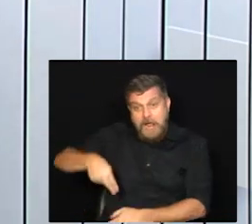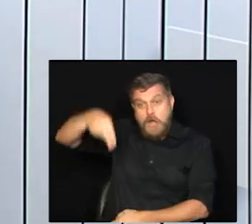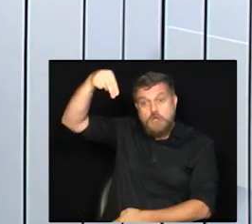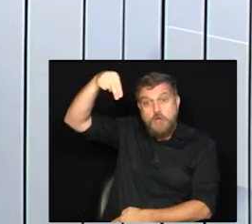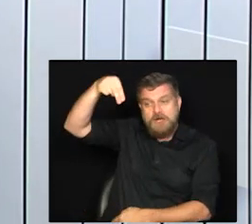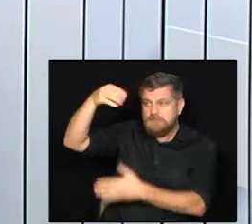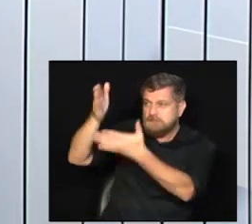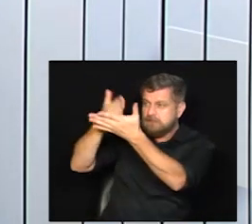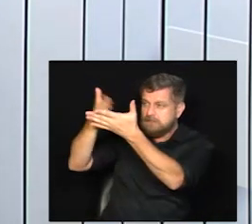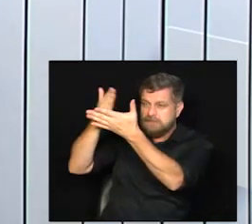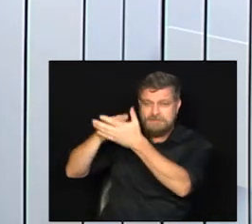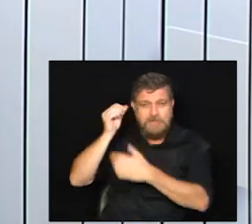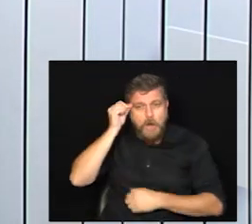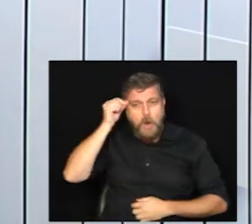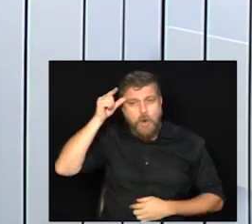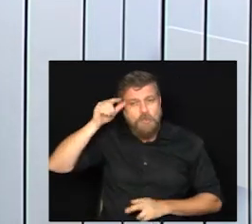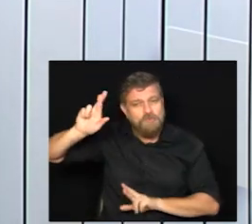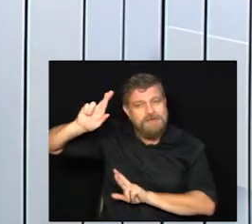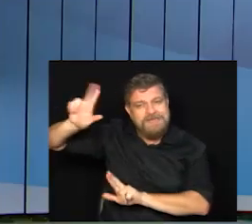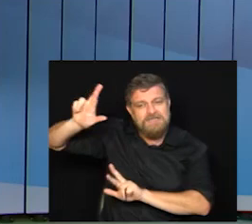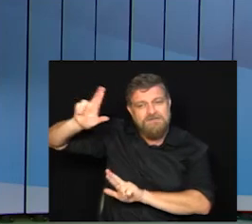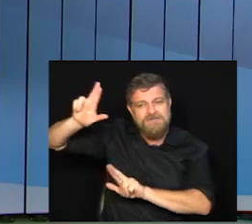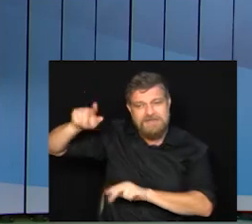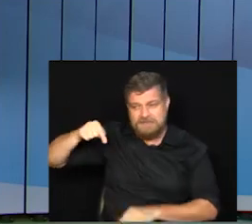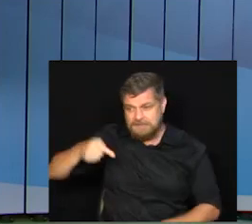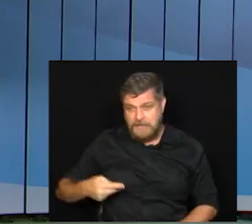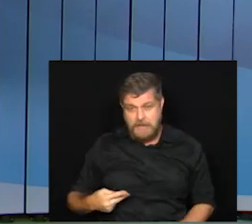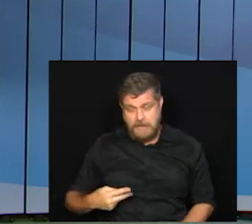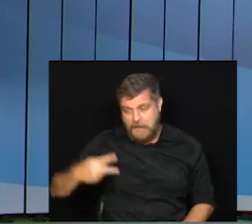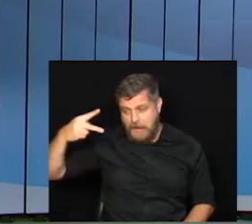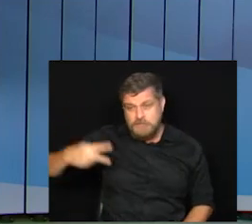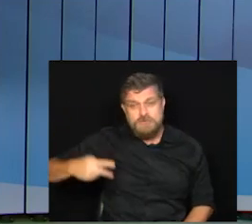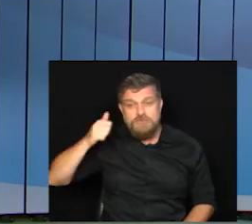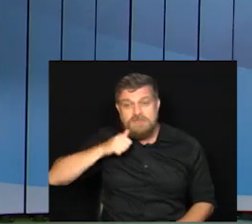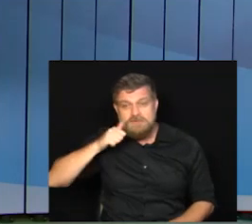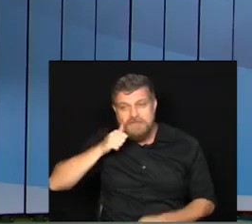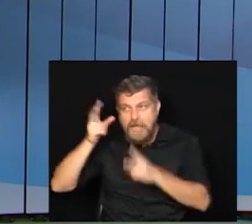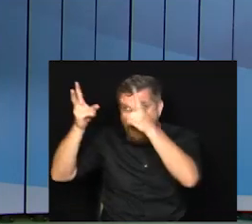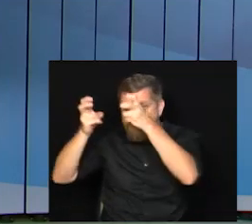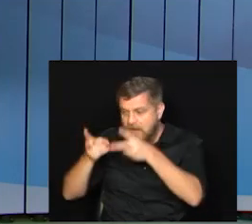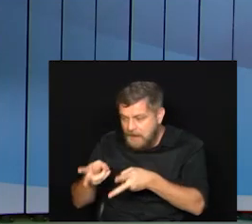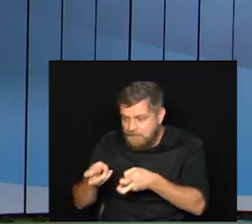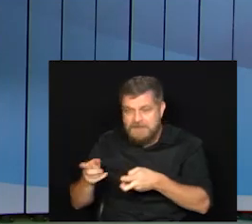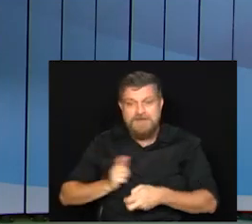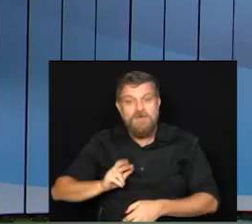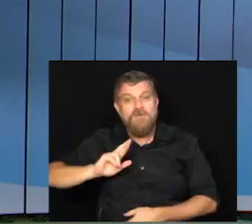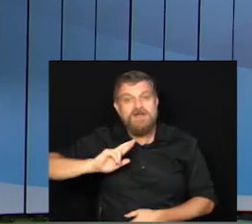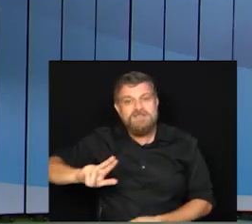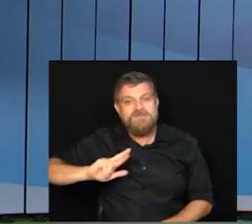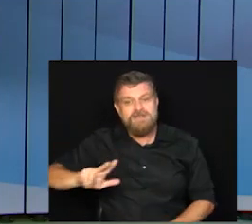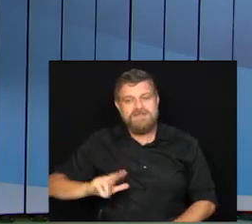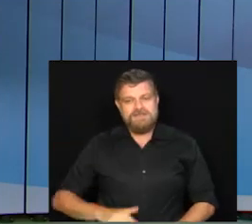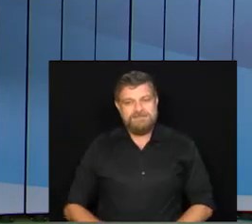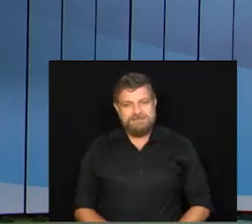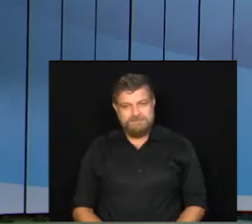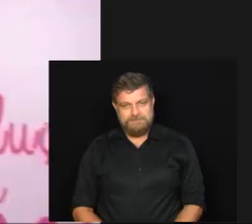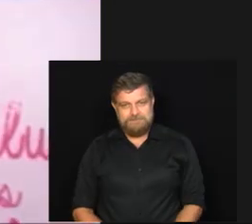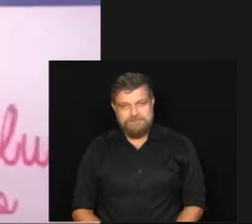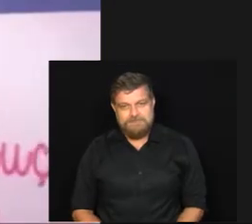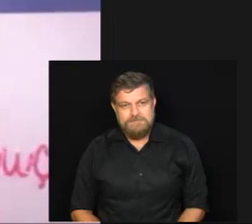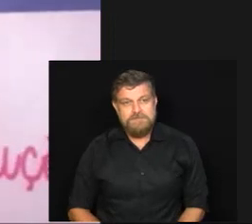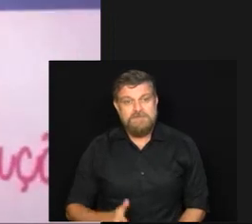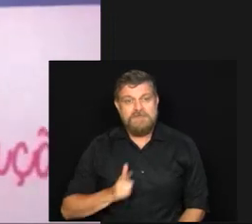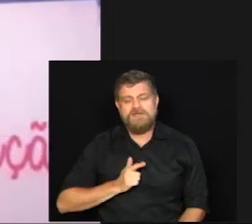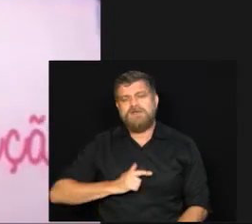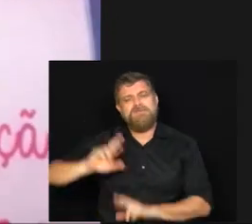país, que são culturas diferentes, elas vão ter a mesma percepção ou vão ser diferentes? São